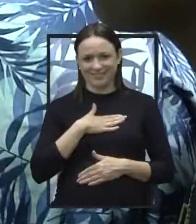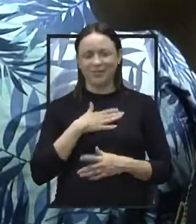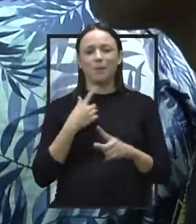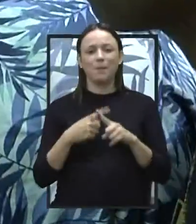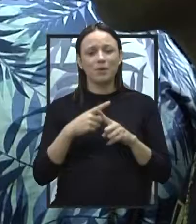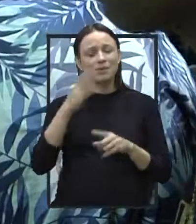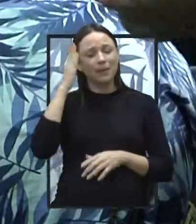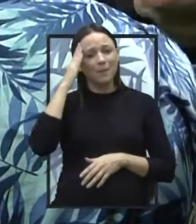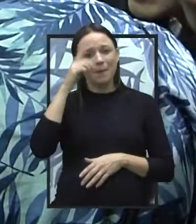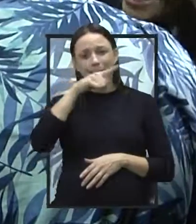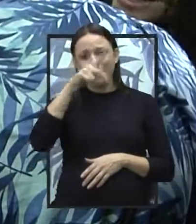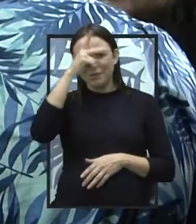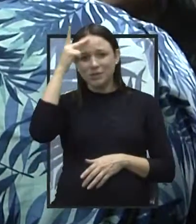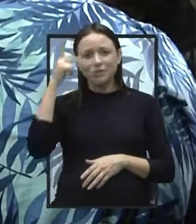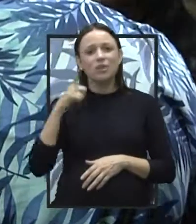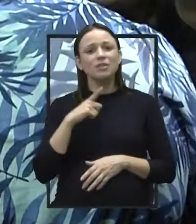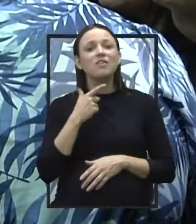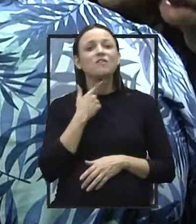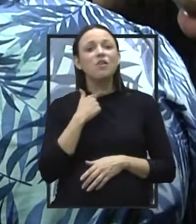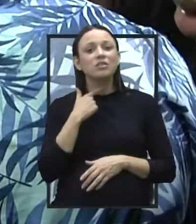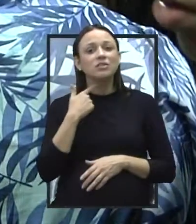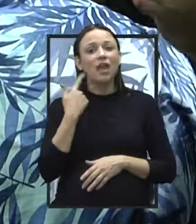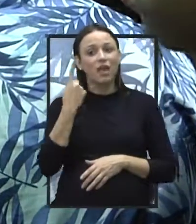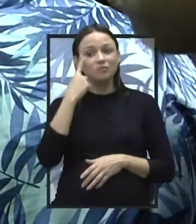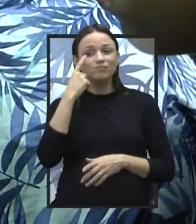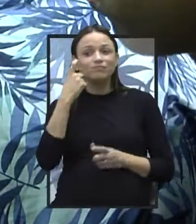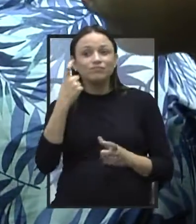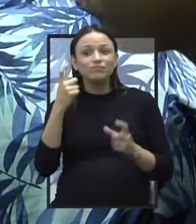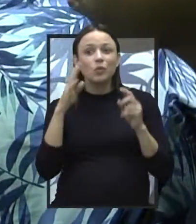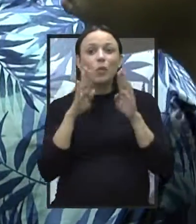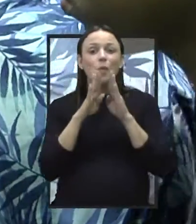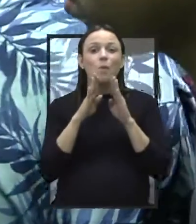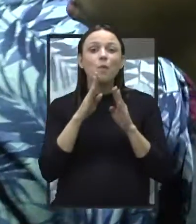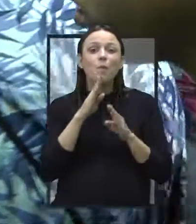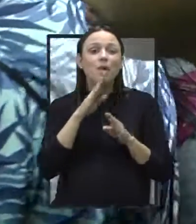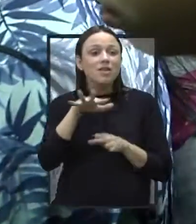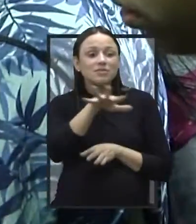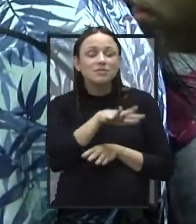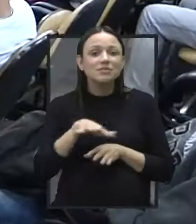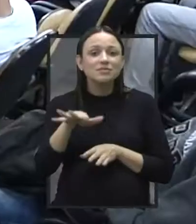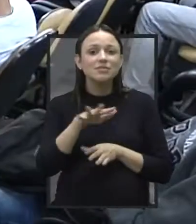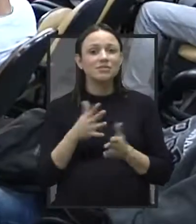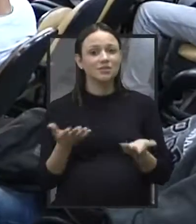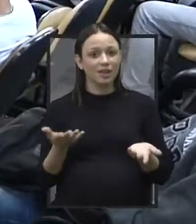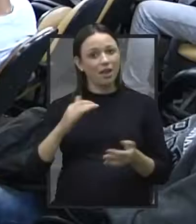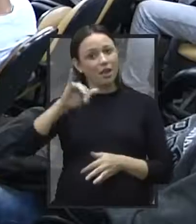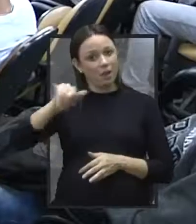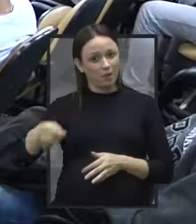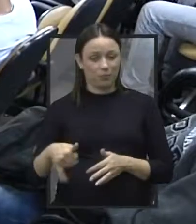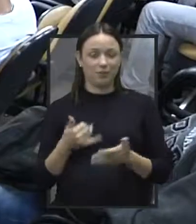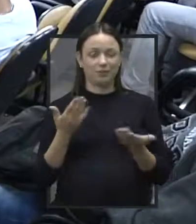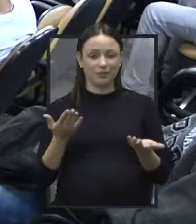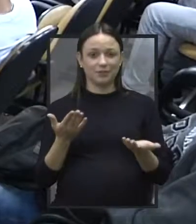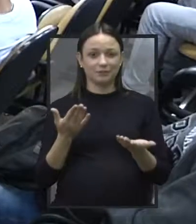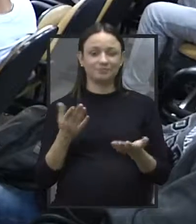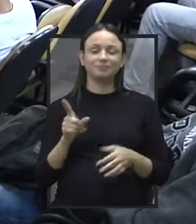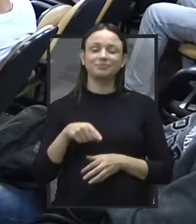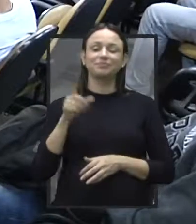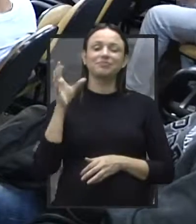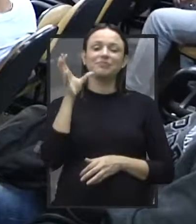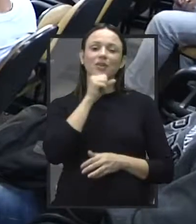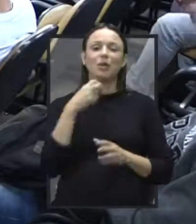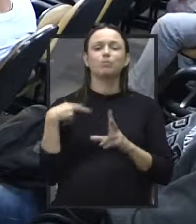têm interesse em nos conhecer, em conhecer essas instalações. E também aproveitando, como eu disse, numa